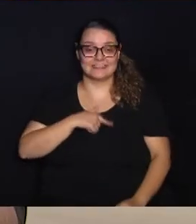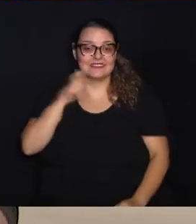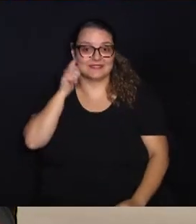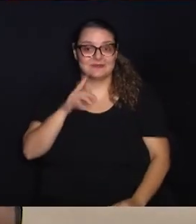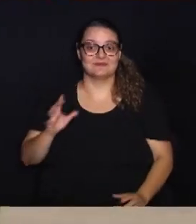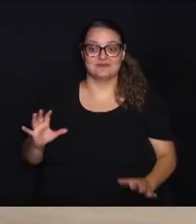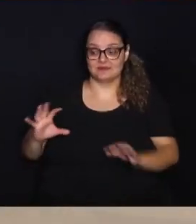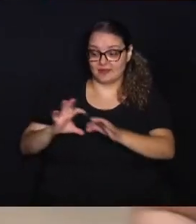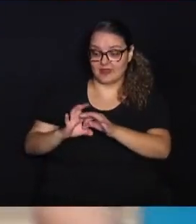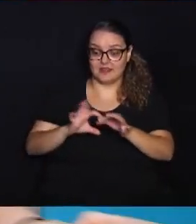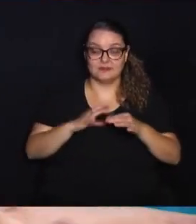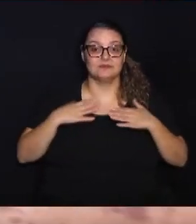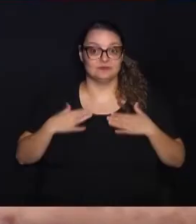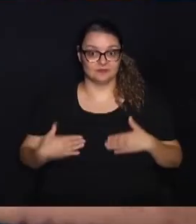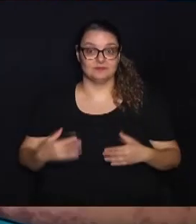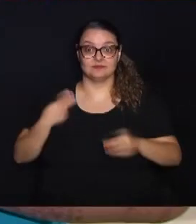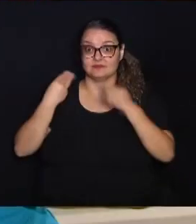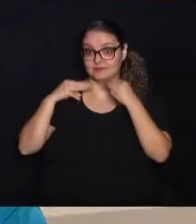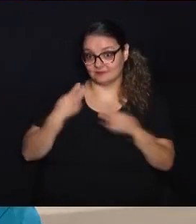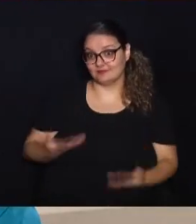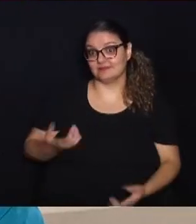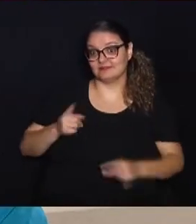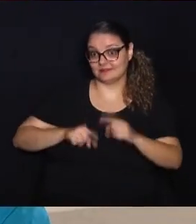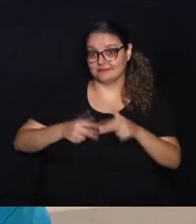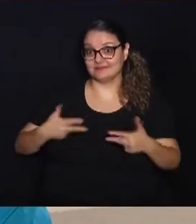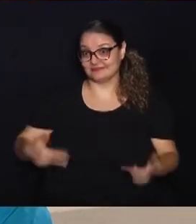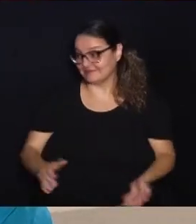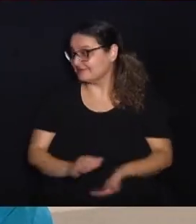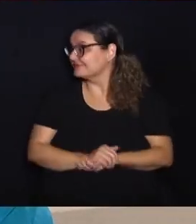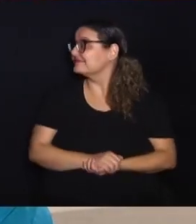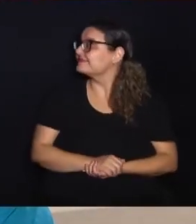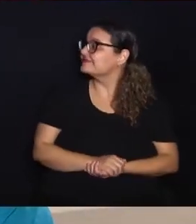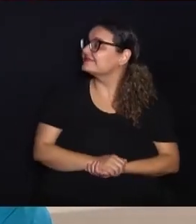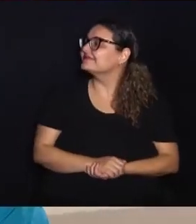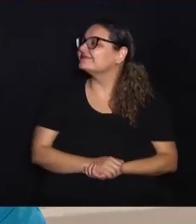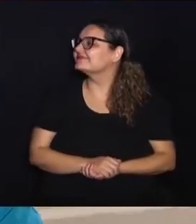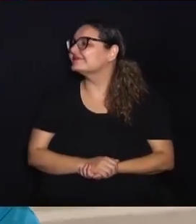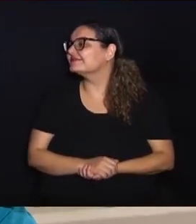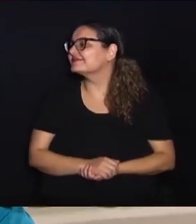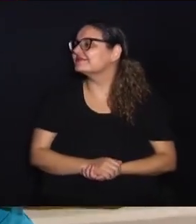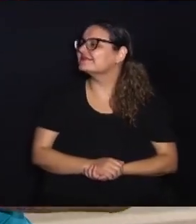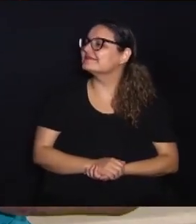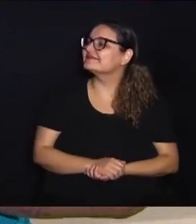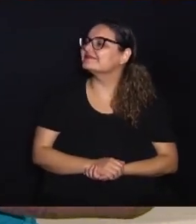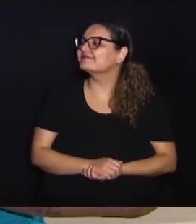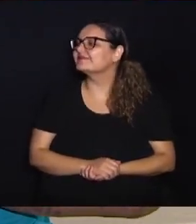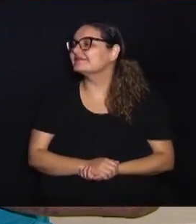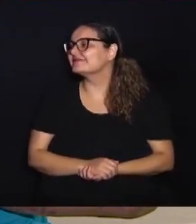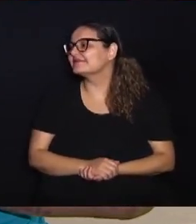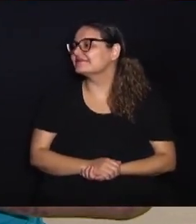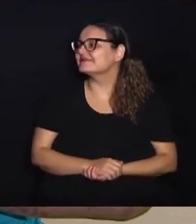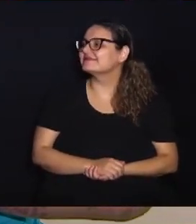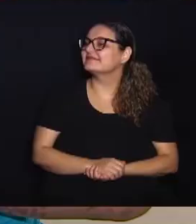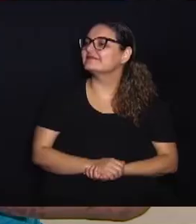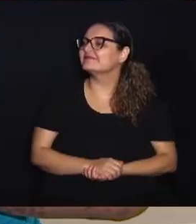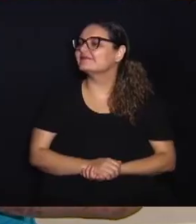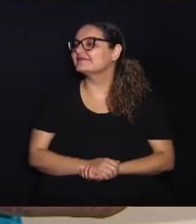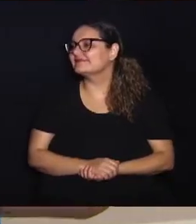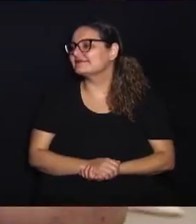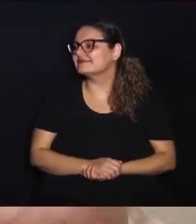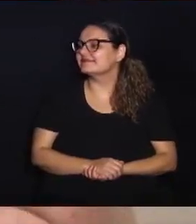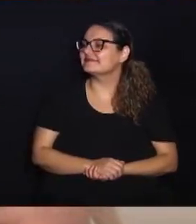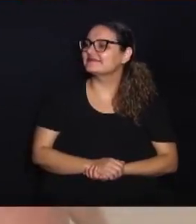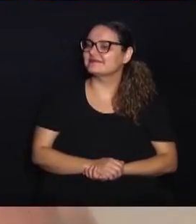Galera, agora eu tô aqui com a Gabi, ela que desde os 7 anos pratica ginástica rítmica. Gabi, como que você conheceu esse esporte, essa